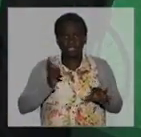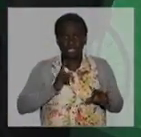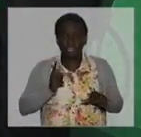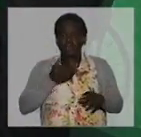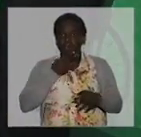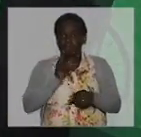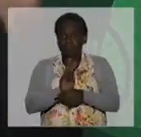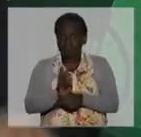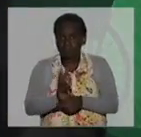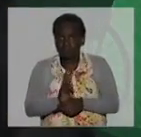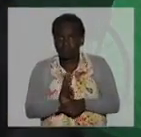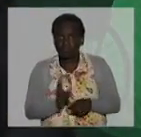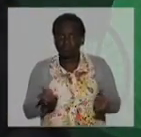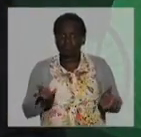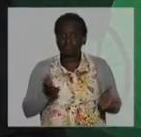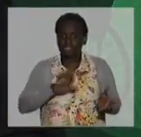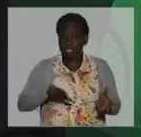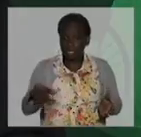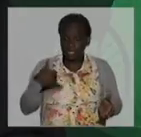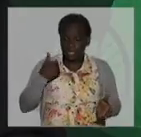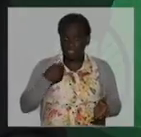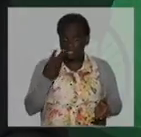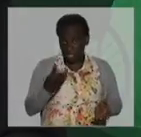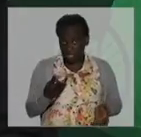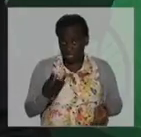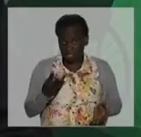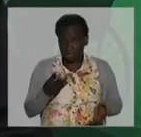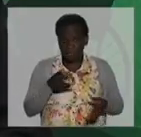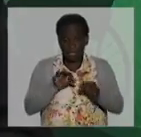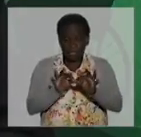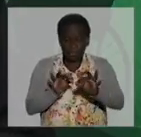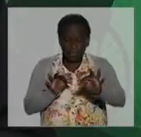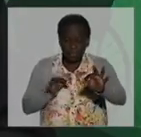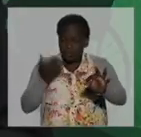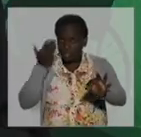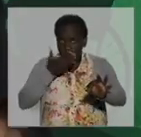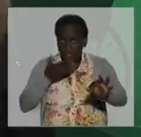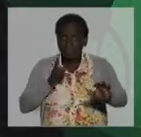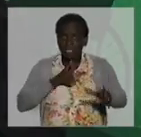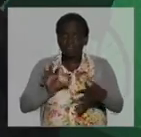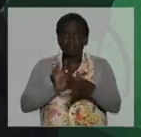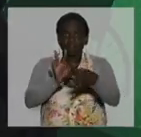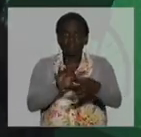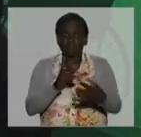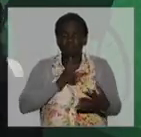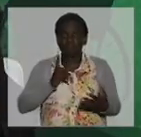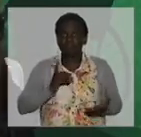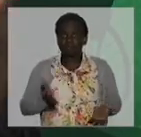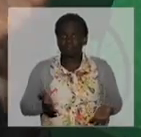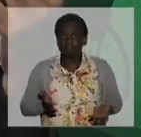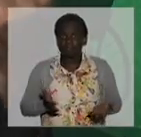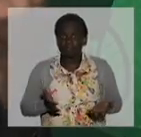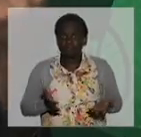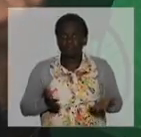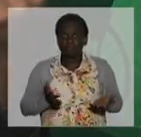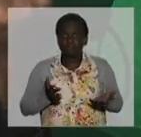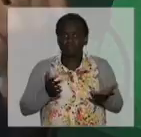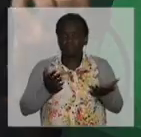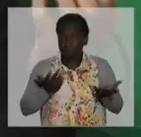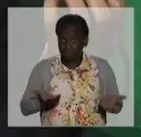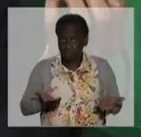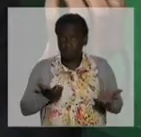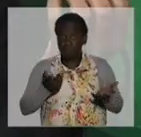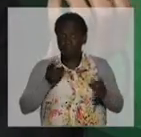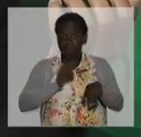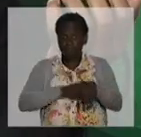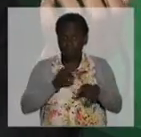do porteiro à criança de 3 anos, ligados por um cordão invisível, mas que é ao